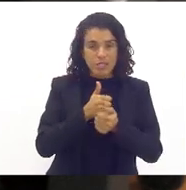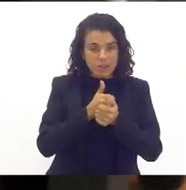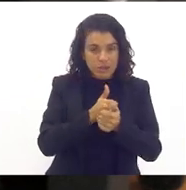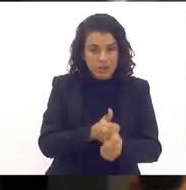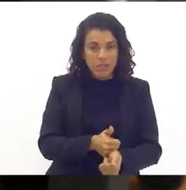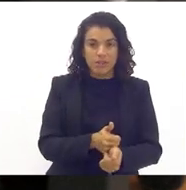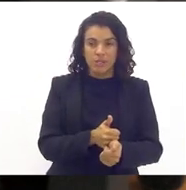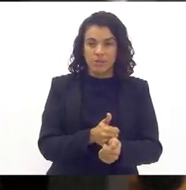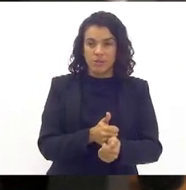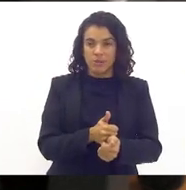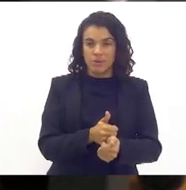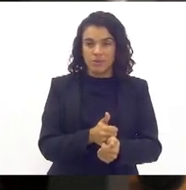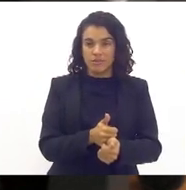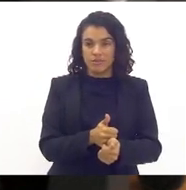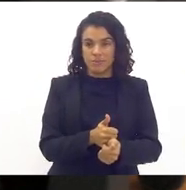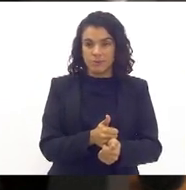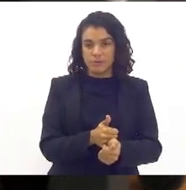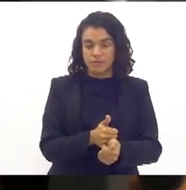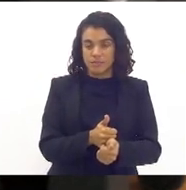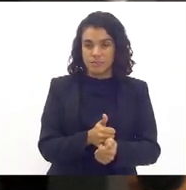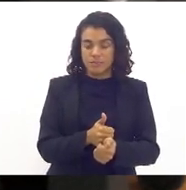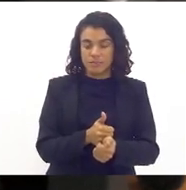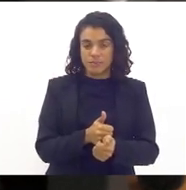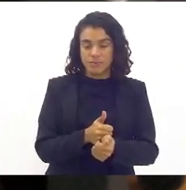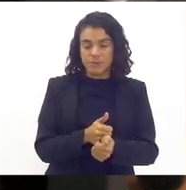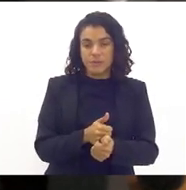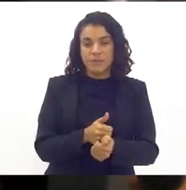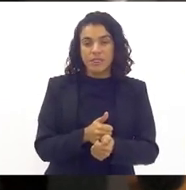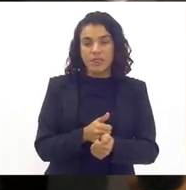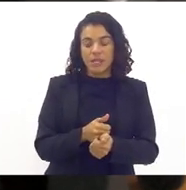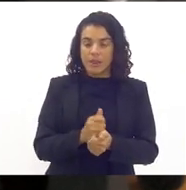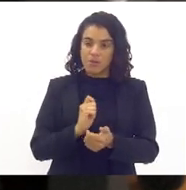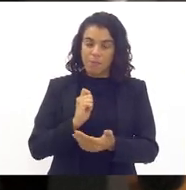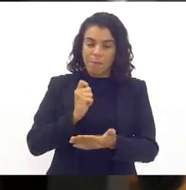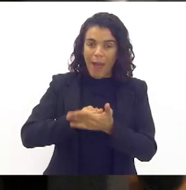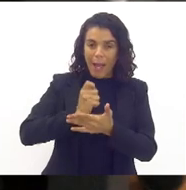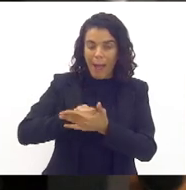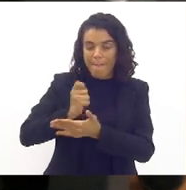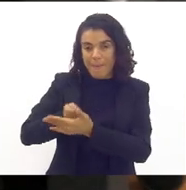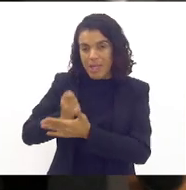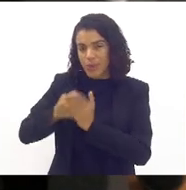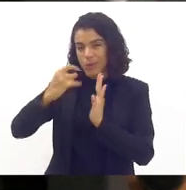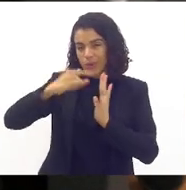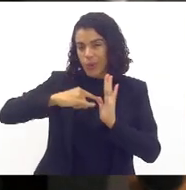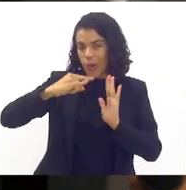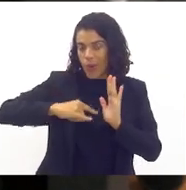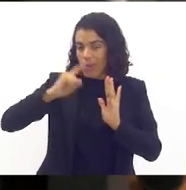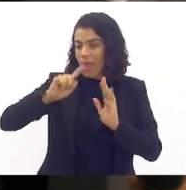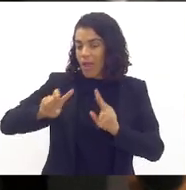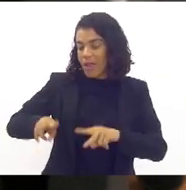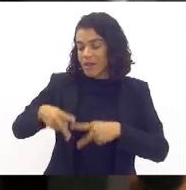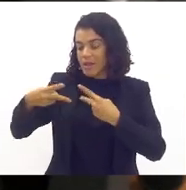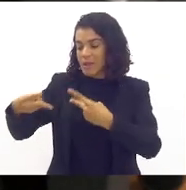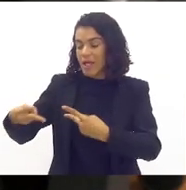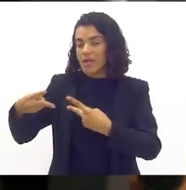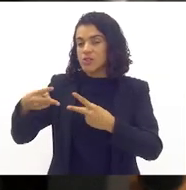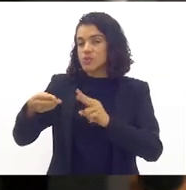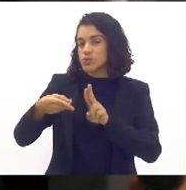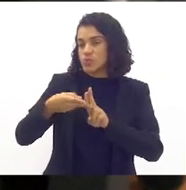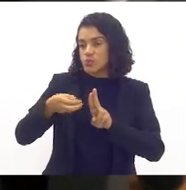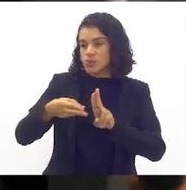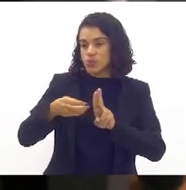acompanhar nas despesas são as transferências do SUS.